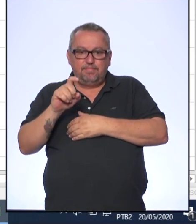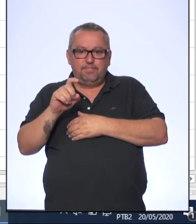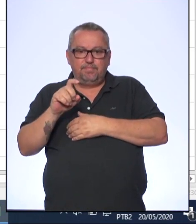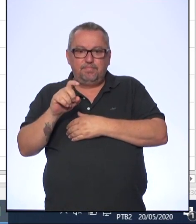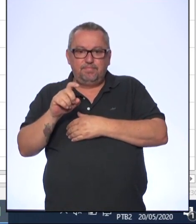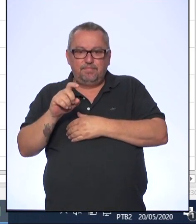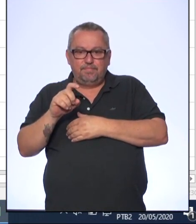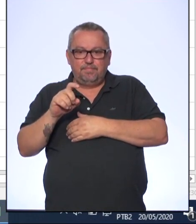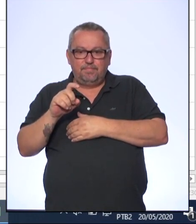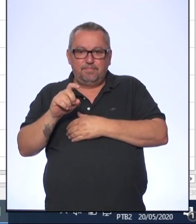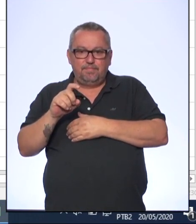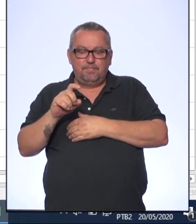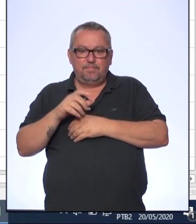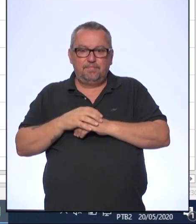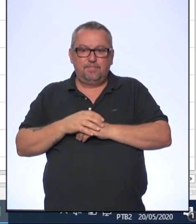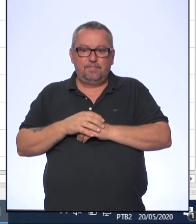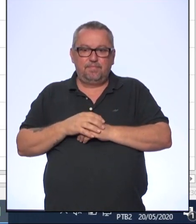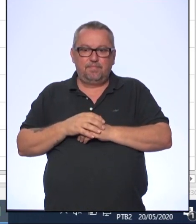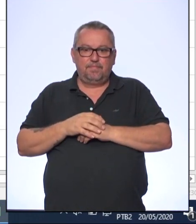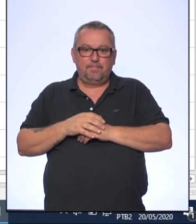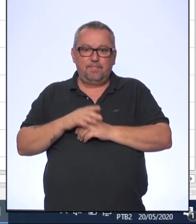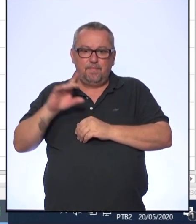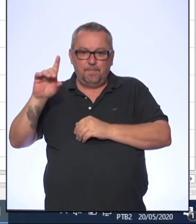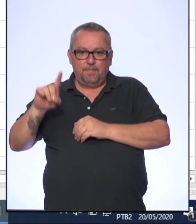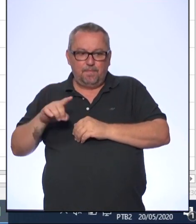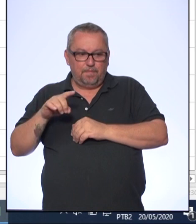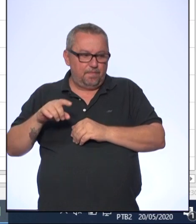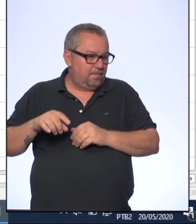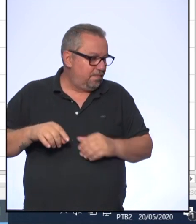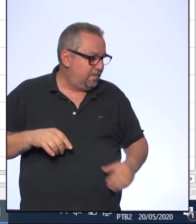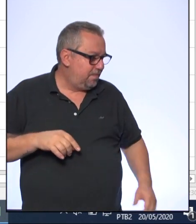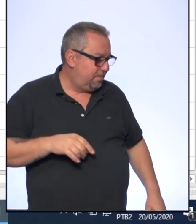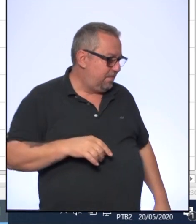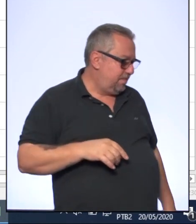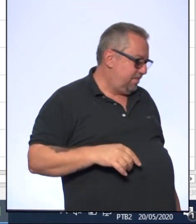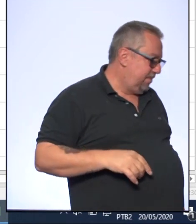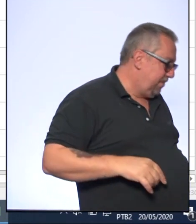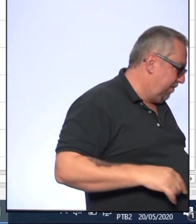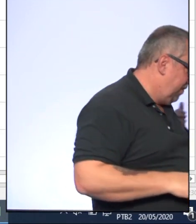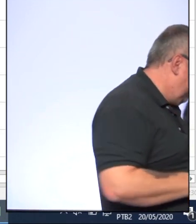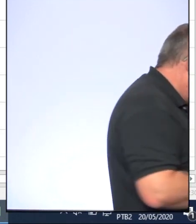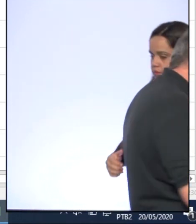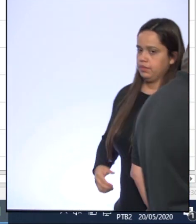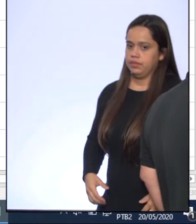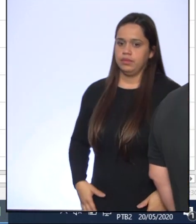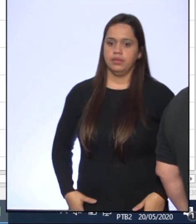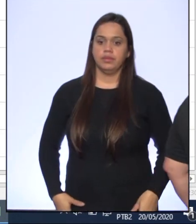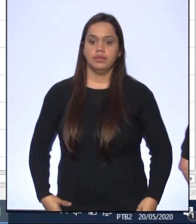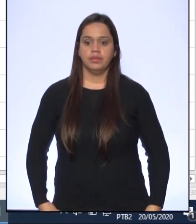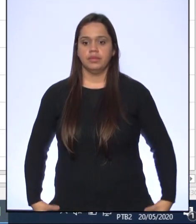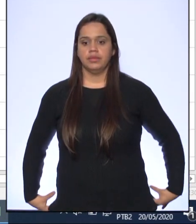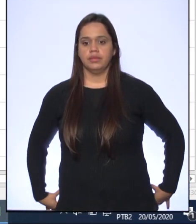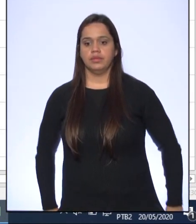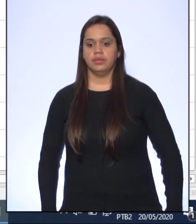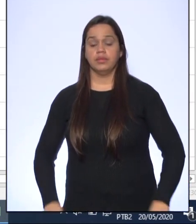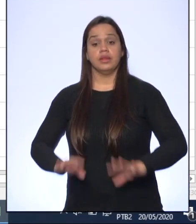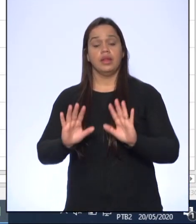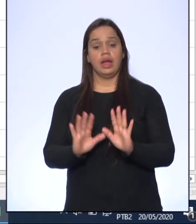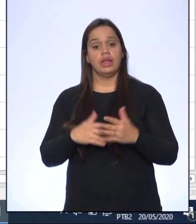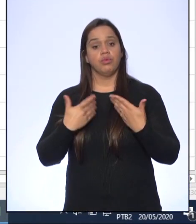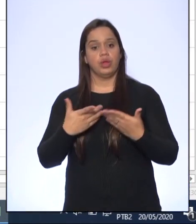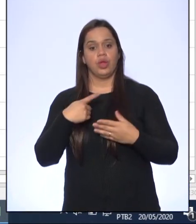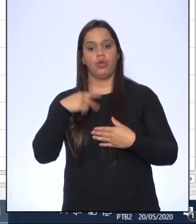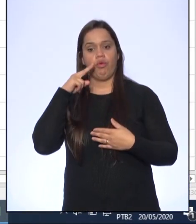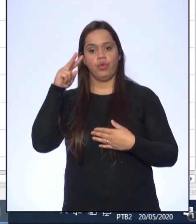símbolo, nesse símbolo aqui à direita, né, onde selecionar dados, e aí eu seleciono os dados. Eu só quero, no caso o